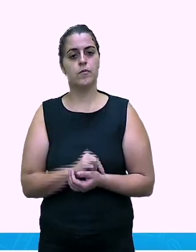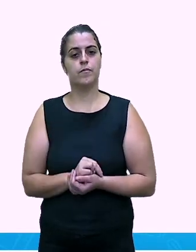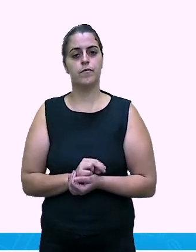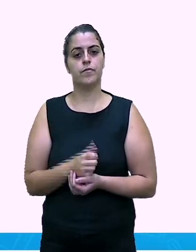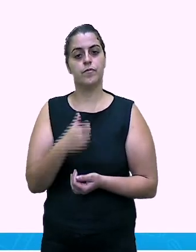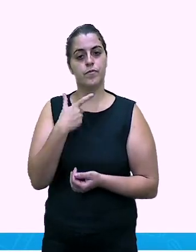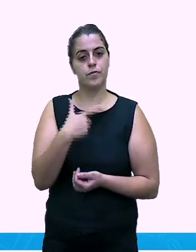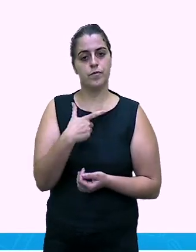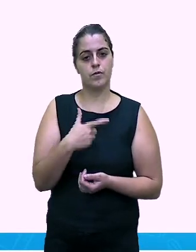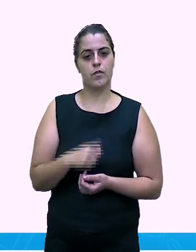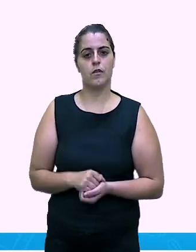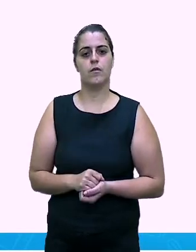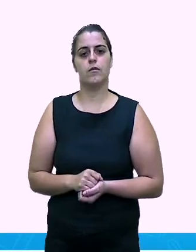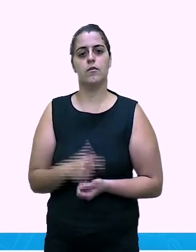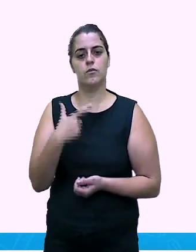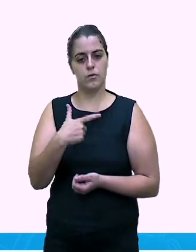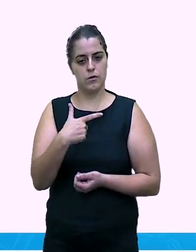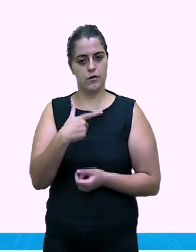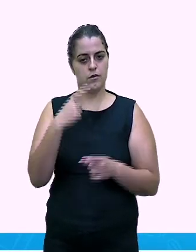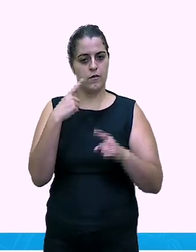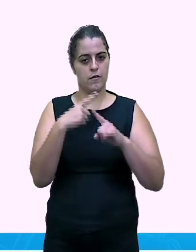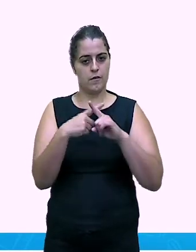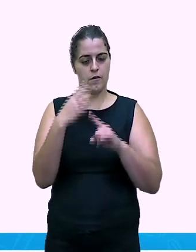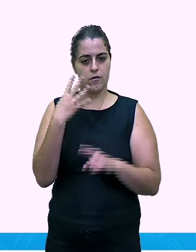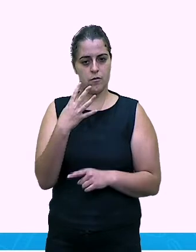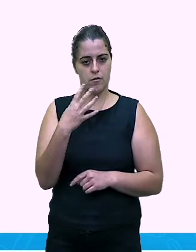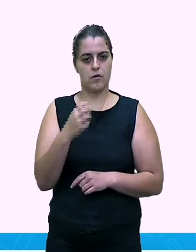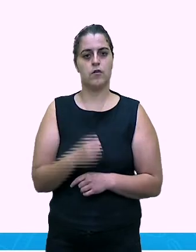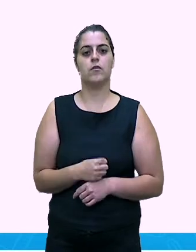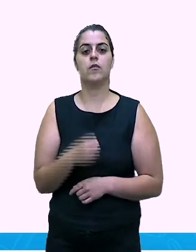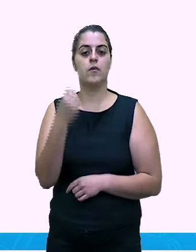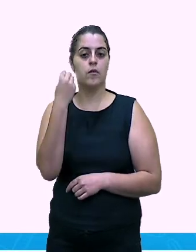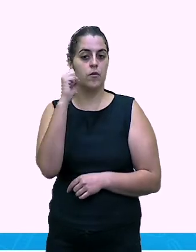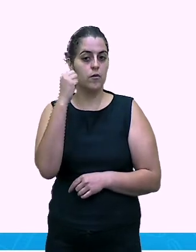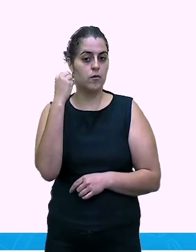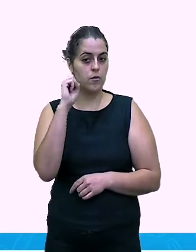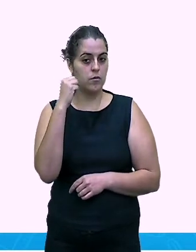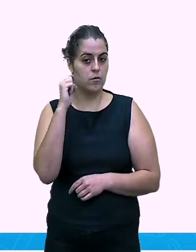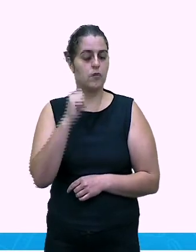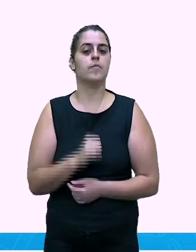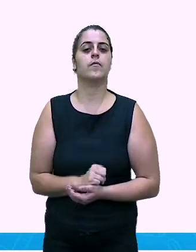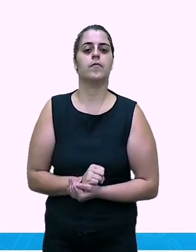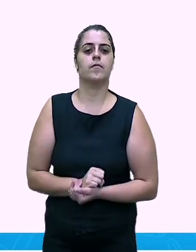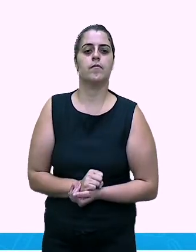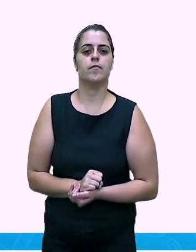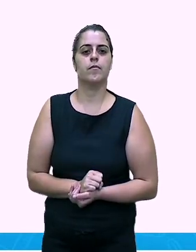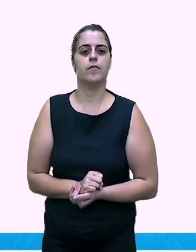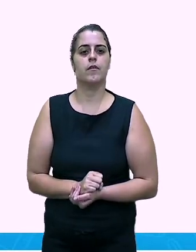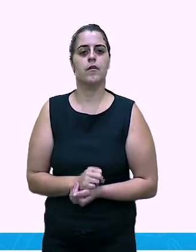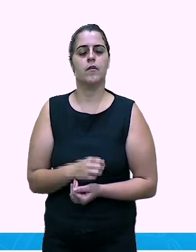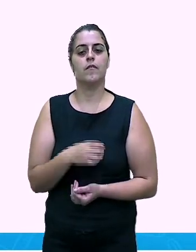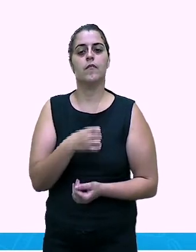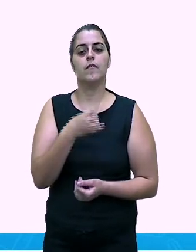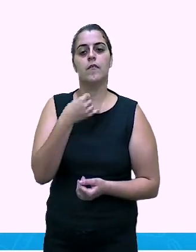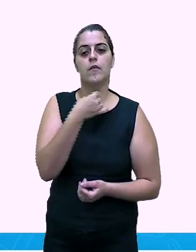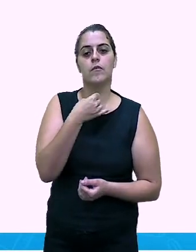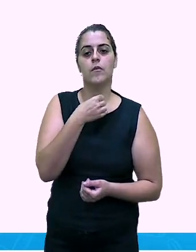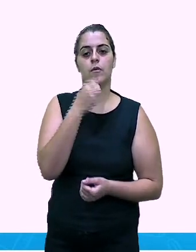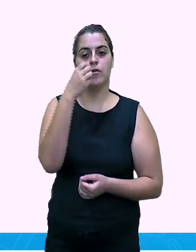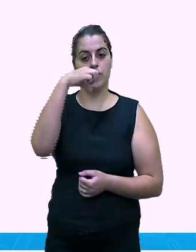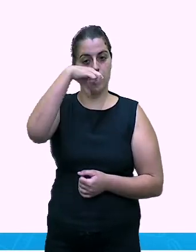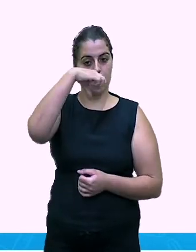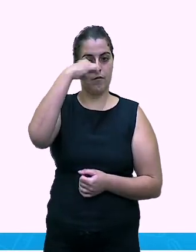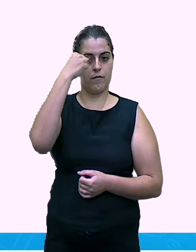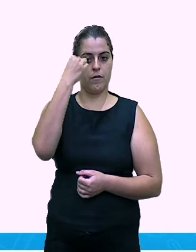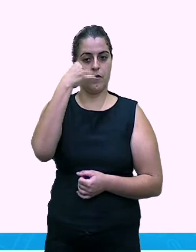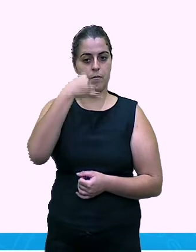o 2. Olha só, 2 vezes 4, nós temos 8. Vamos diminuir 9 menos